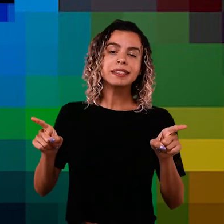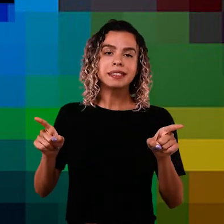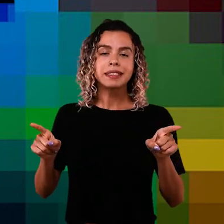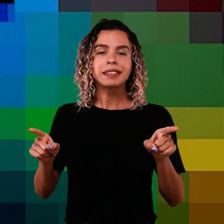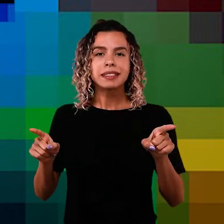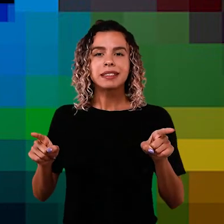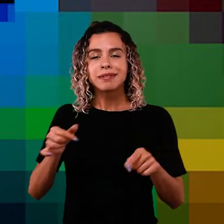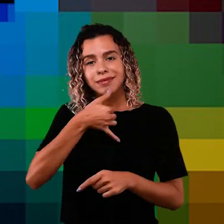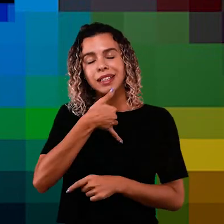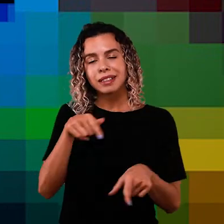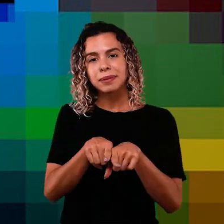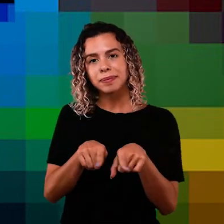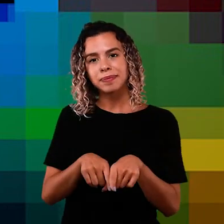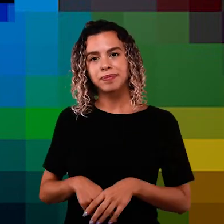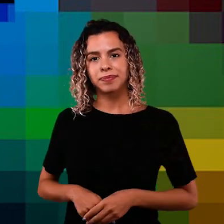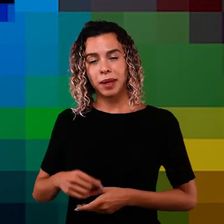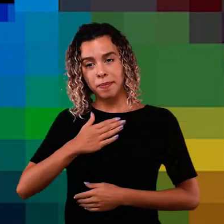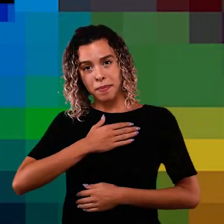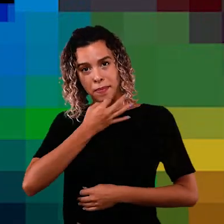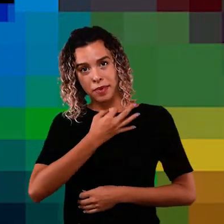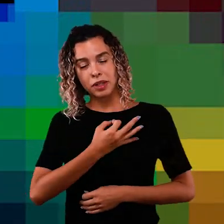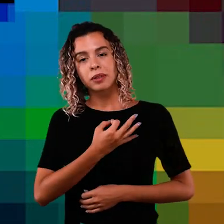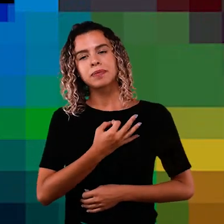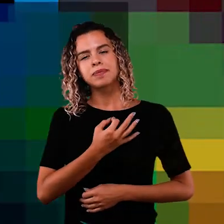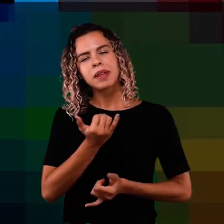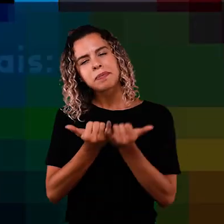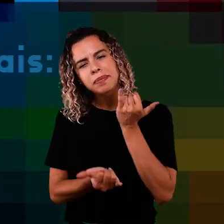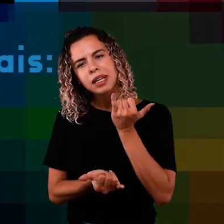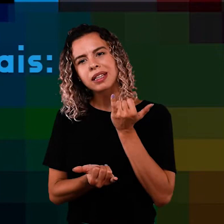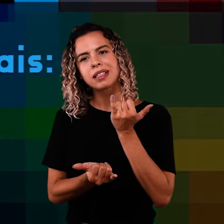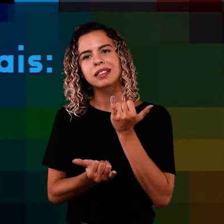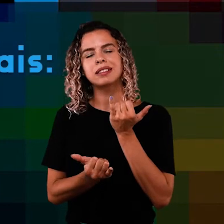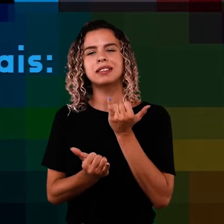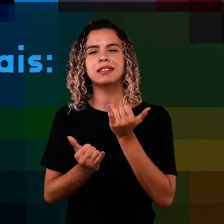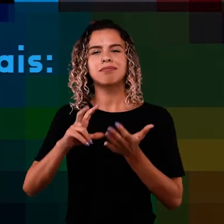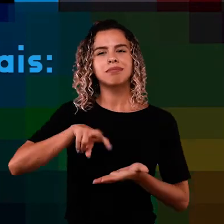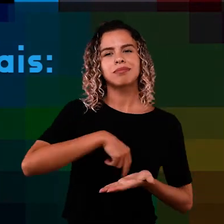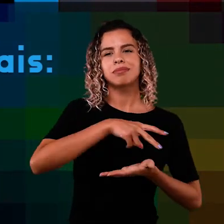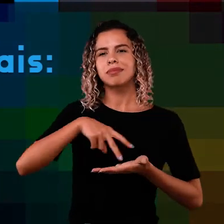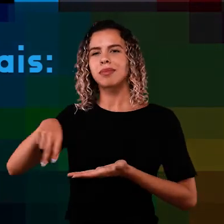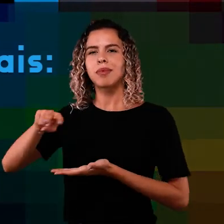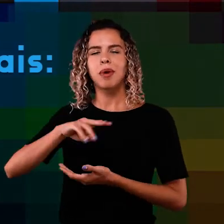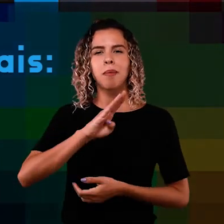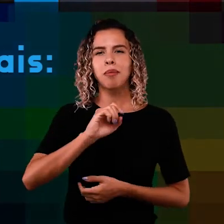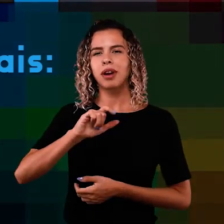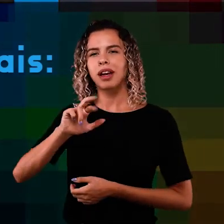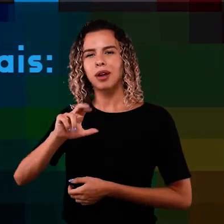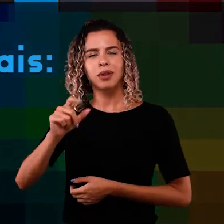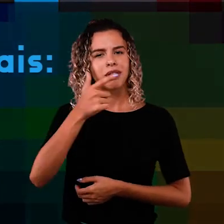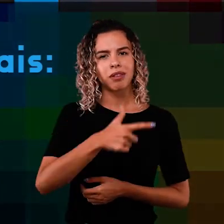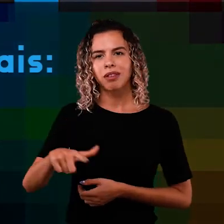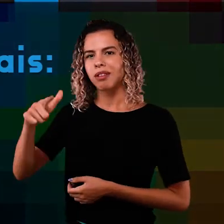comportamento, mas ele vai ser uma pessoa mais infeliz ao mesmo tempo. Cristiano, @paradoxa_edu. Bolero de Ravel, sabe? É uma